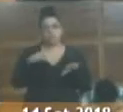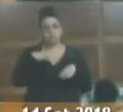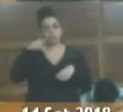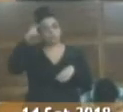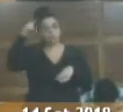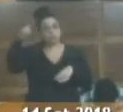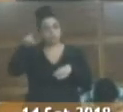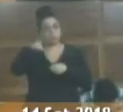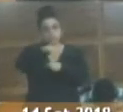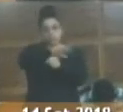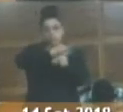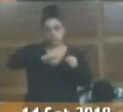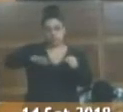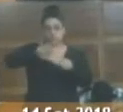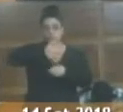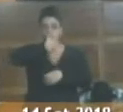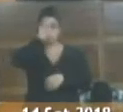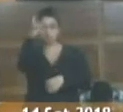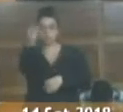também para a Baía da Ilha Grande.